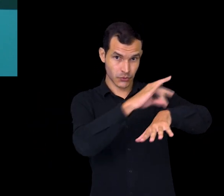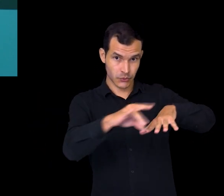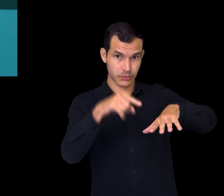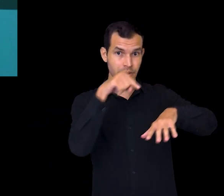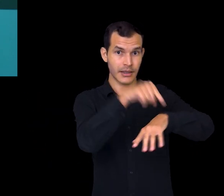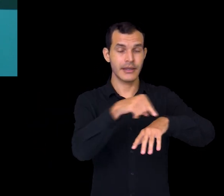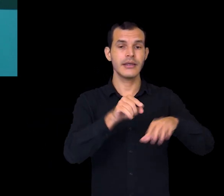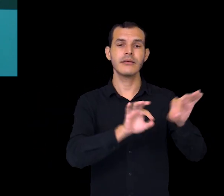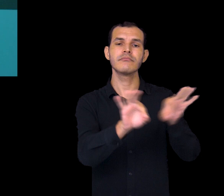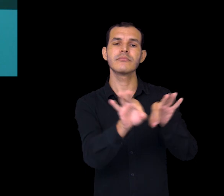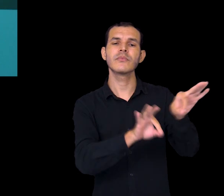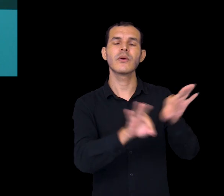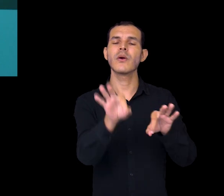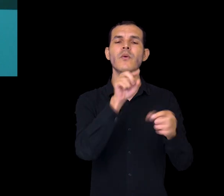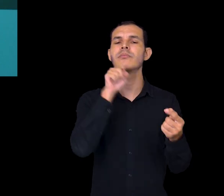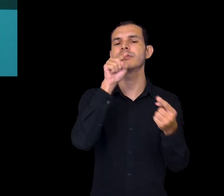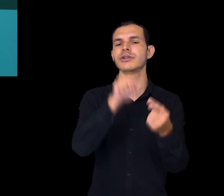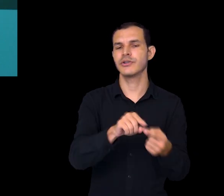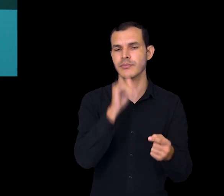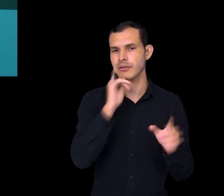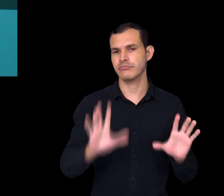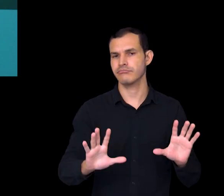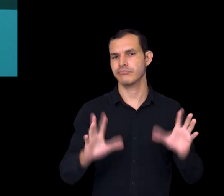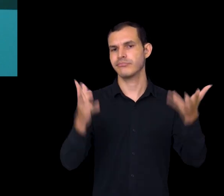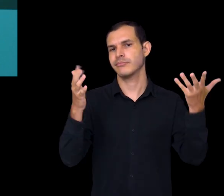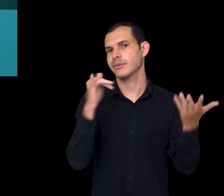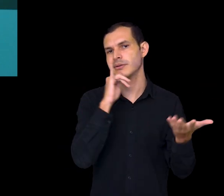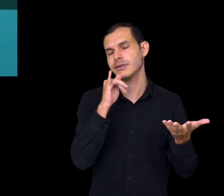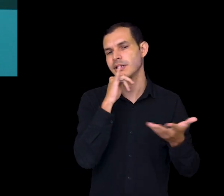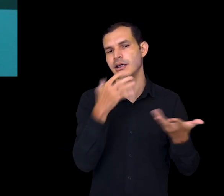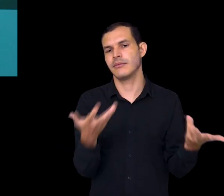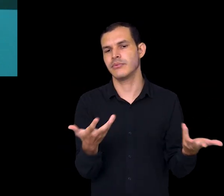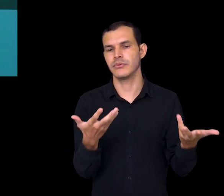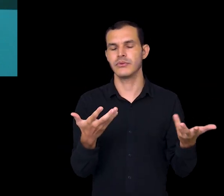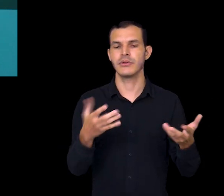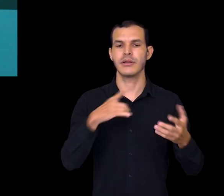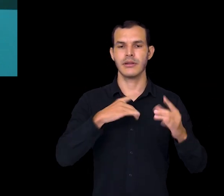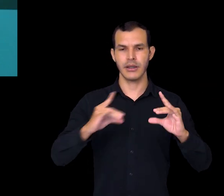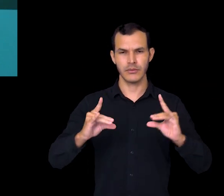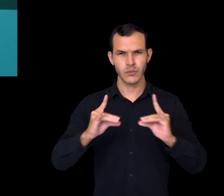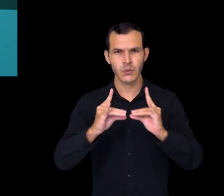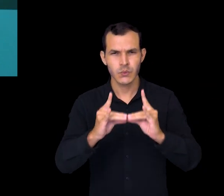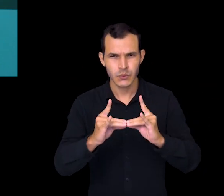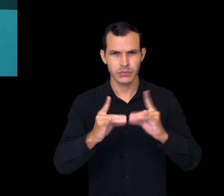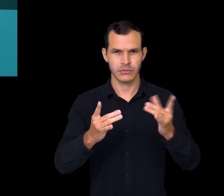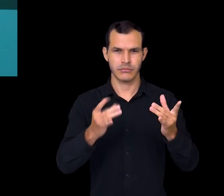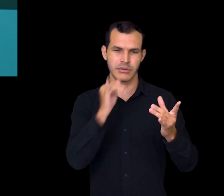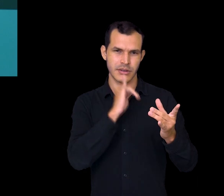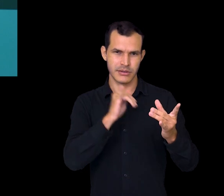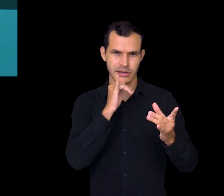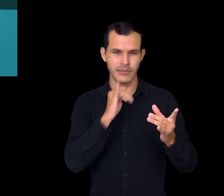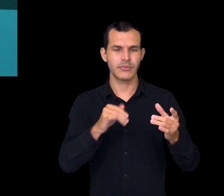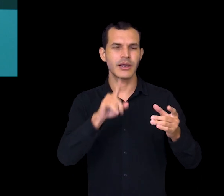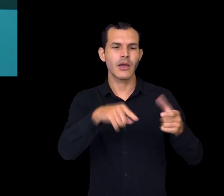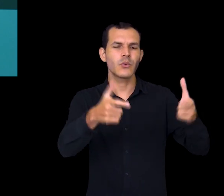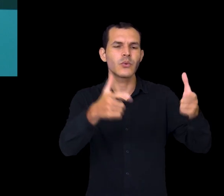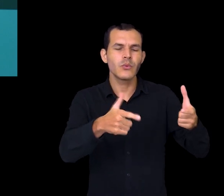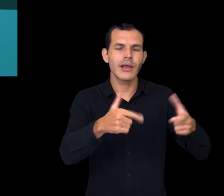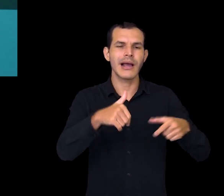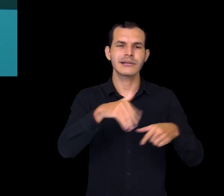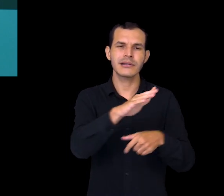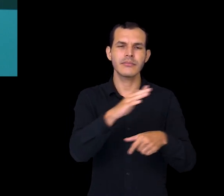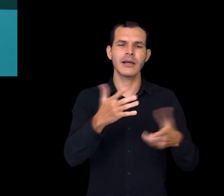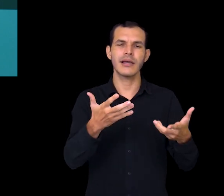Por exemplo, um velório, uma coisa assim, que precisam de um espaço mais contido e que tenha menos